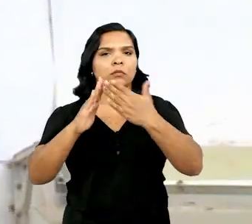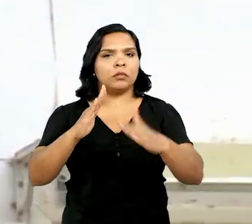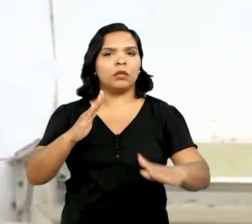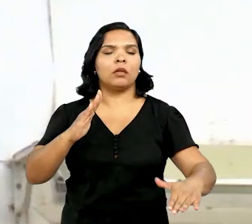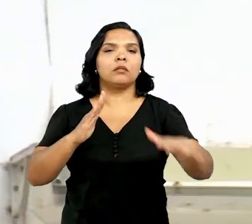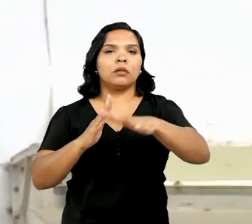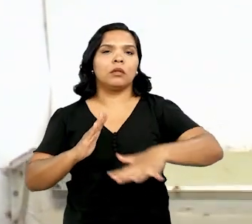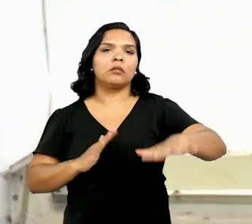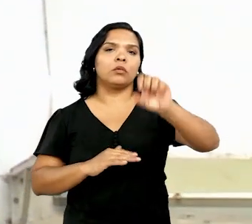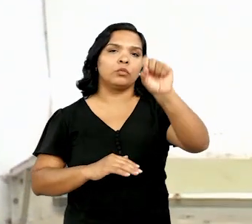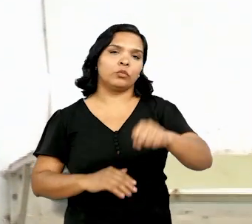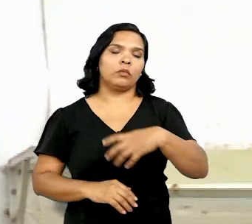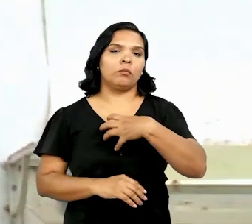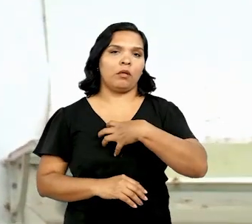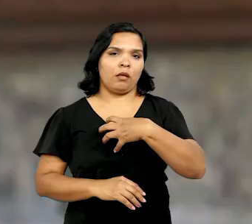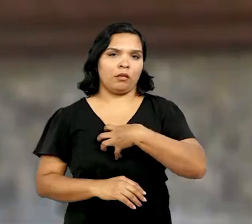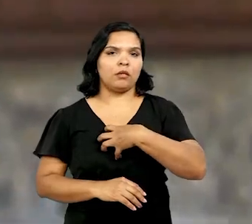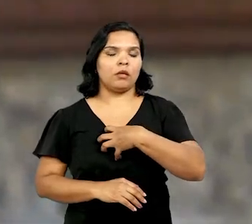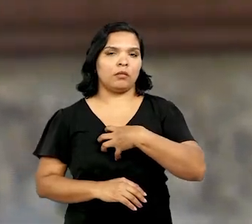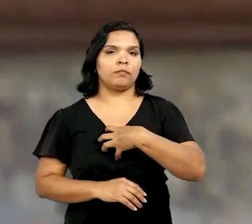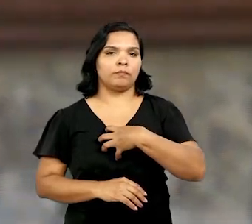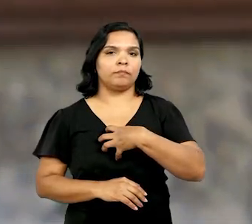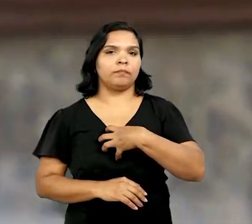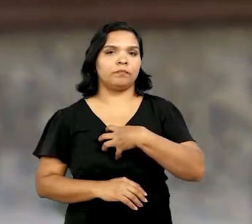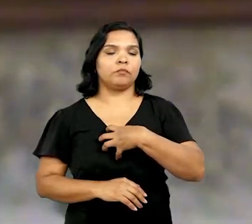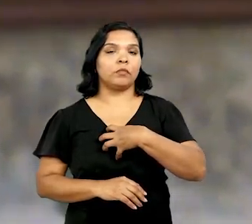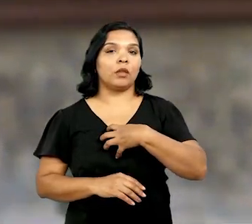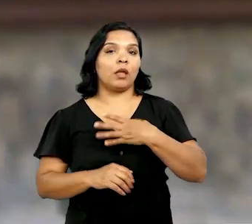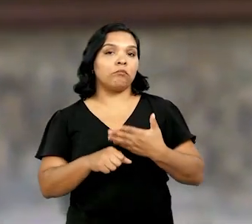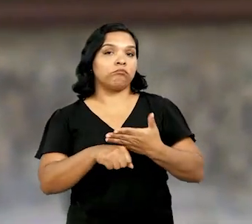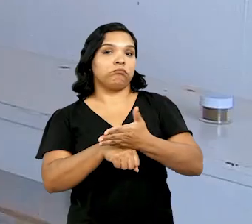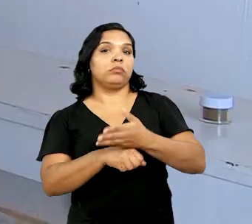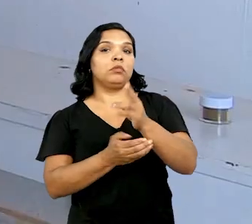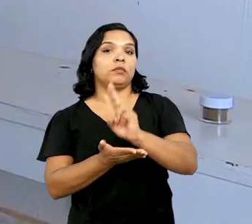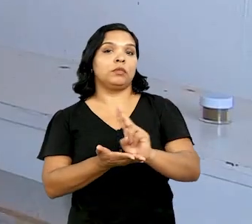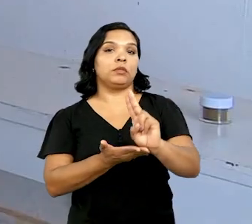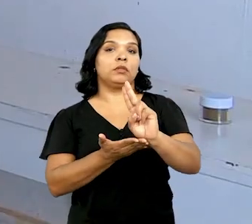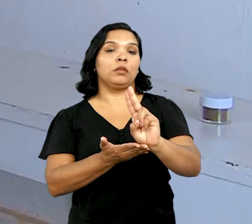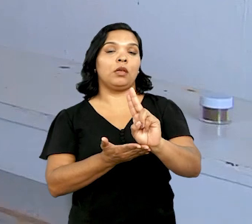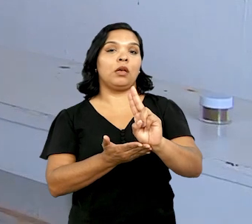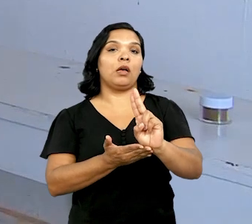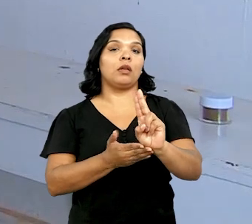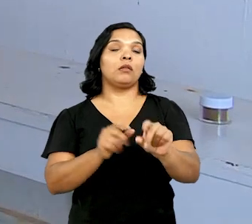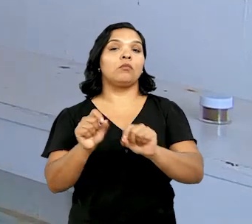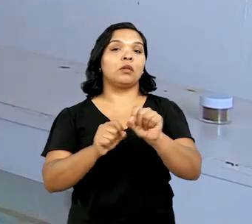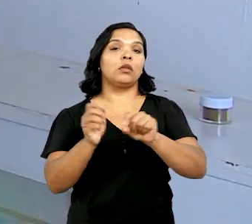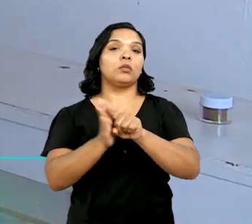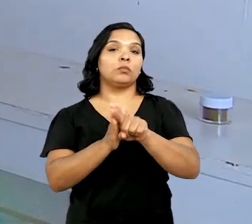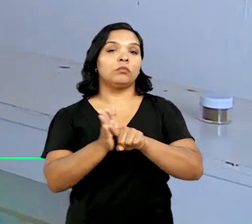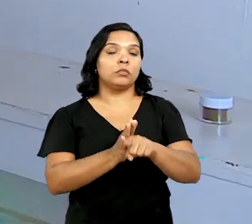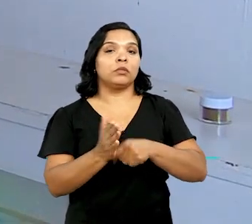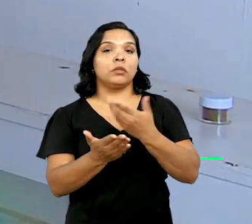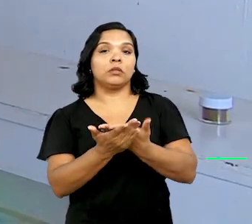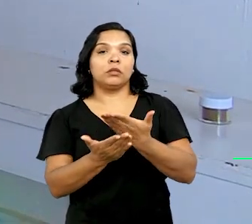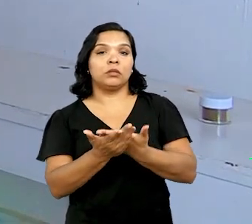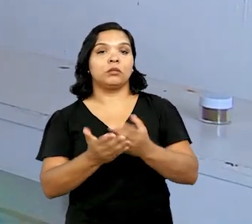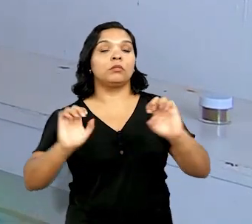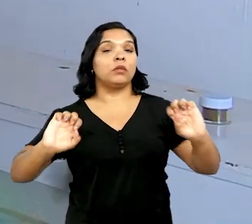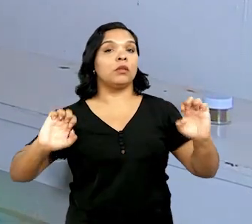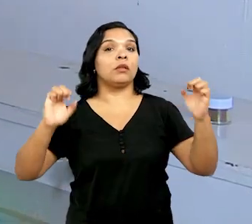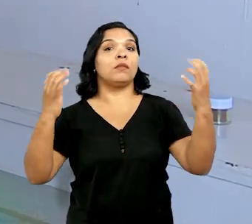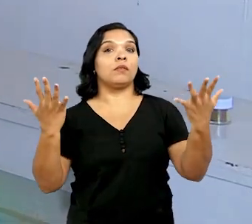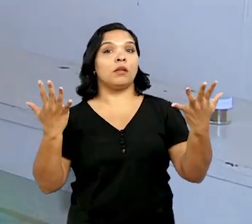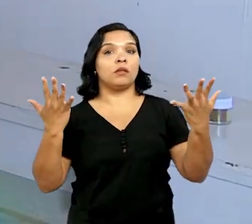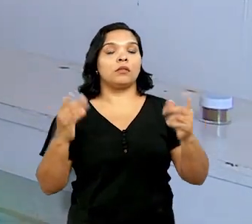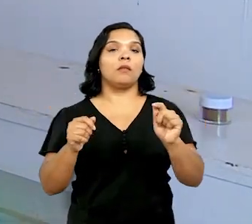terreiros na região sul da Bahia. Uma ação universitária através de estudos, pesquisas e